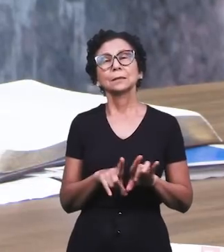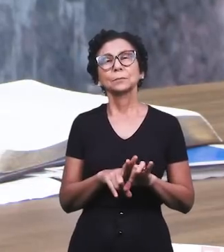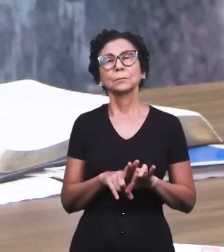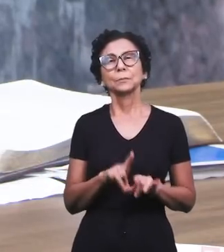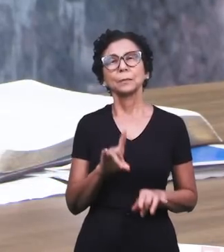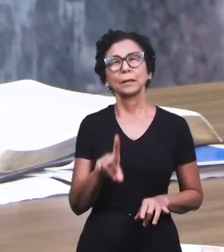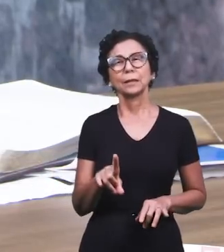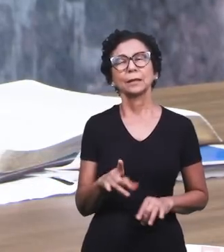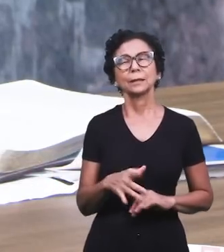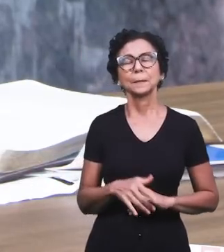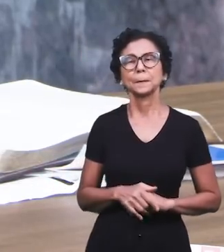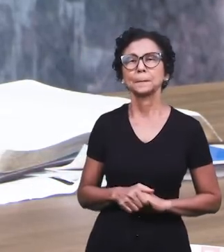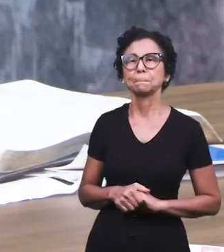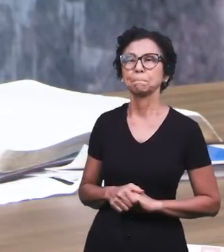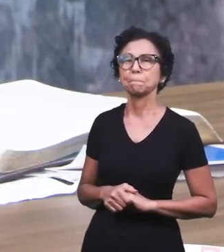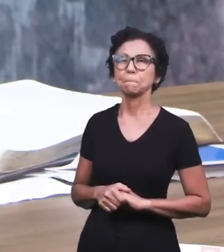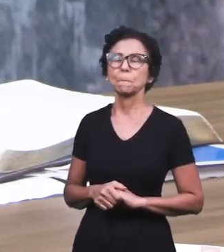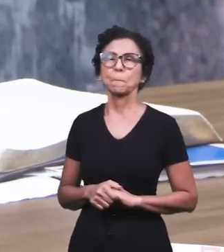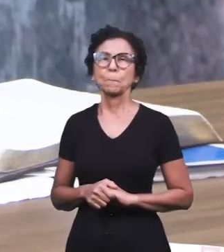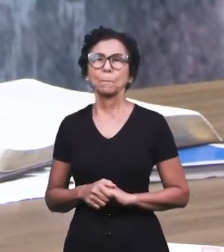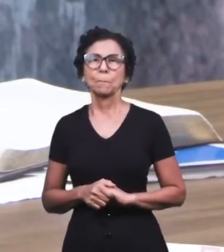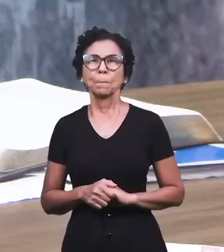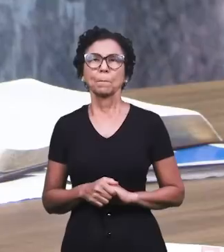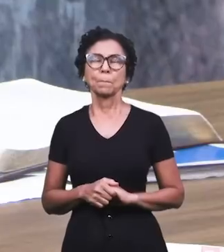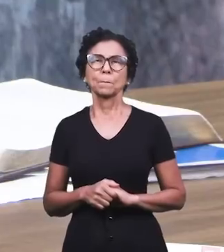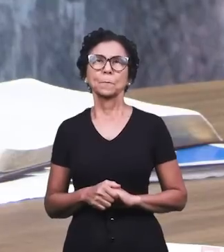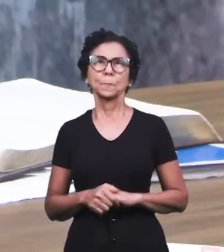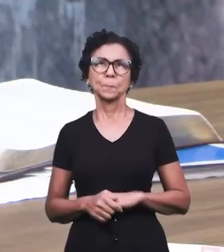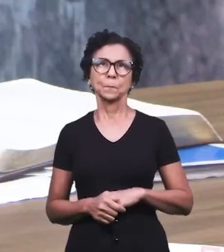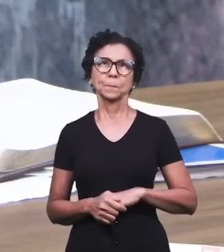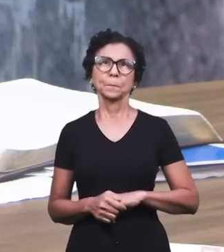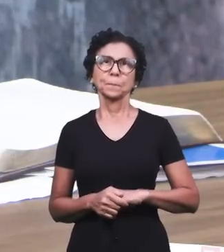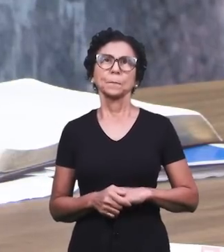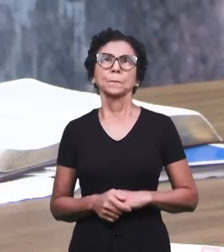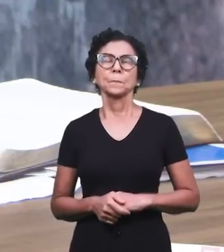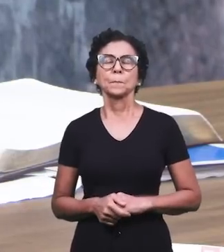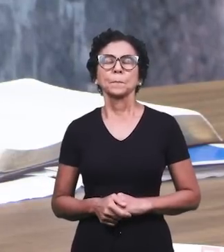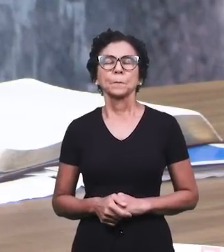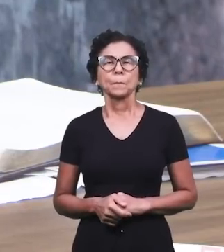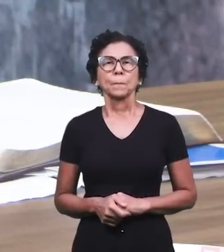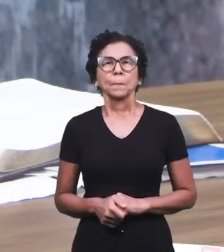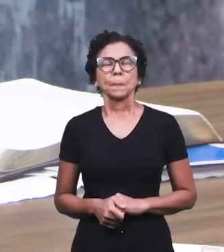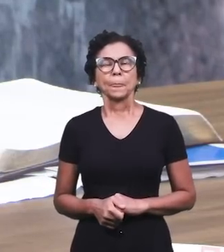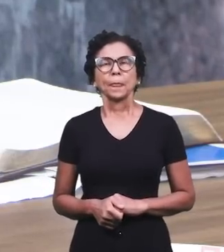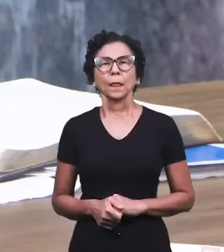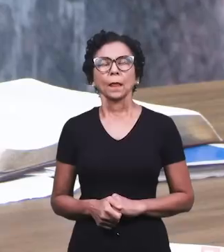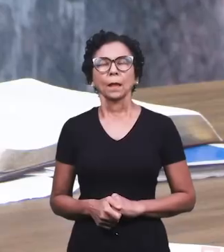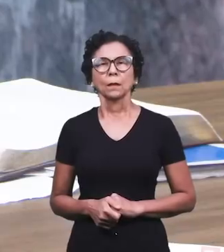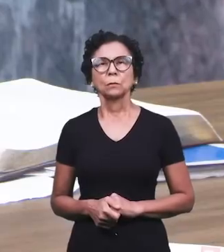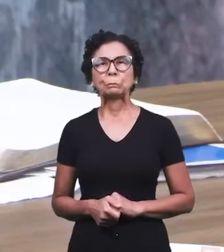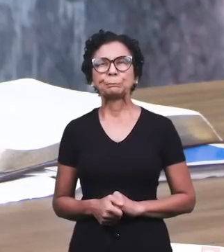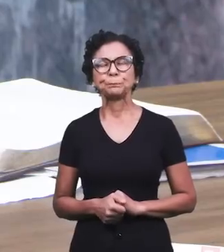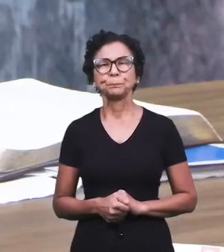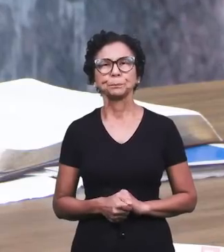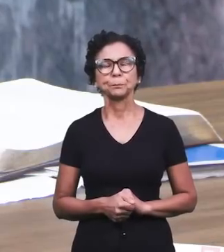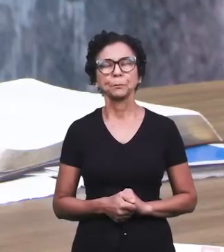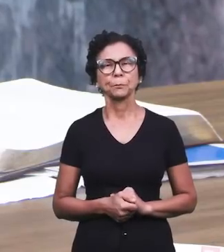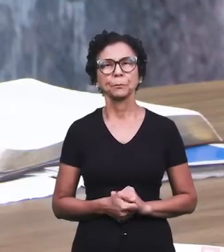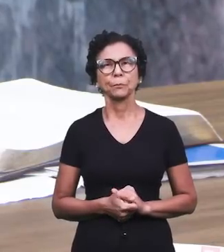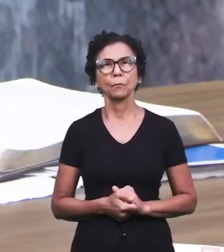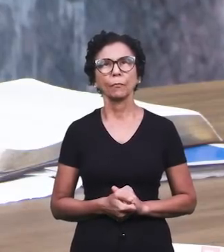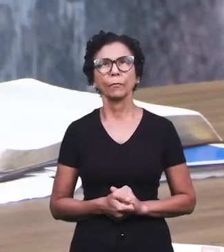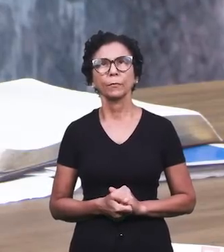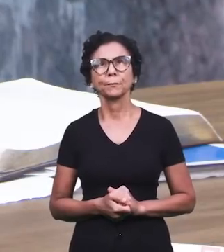muito específica, mas a gente entende melhor aquilo que se passa em várias passagens da